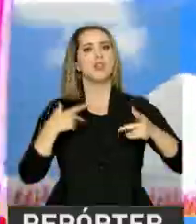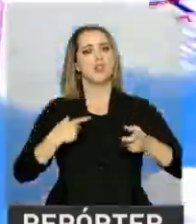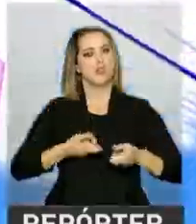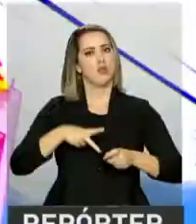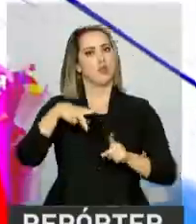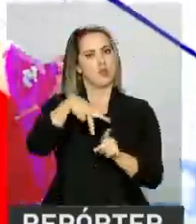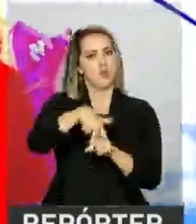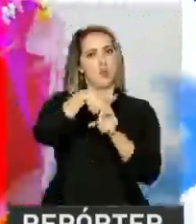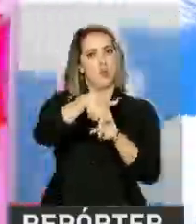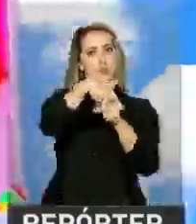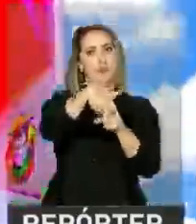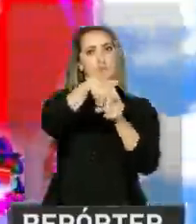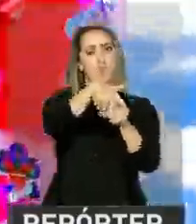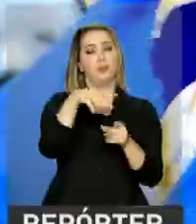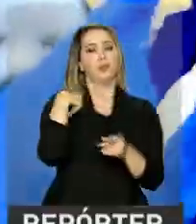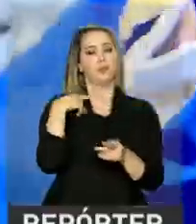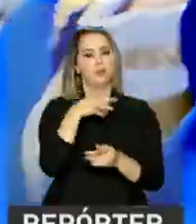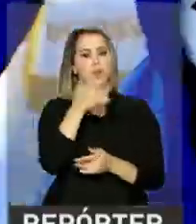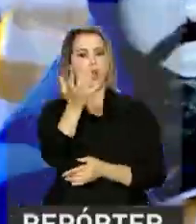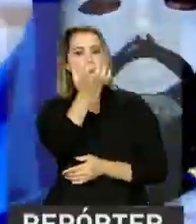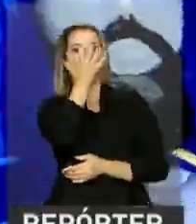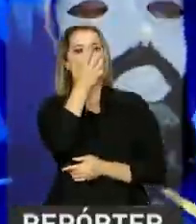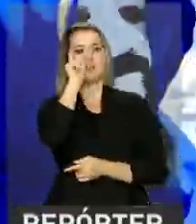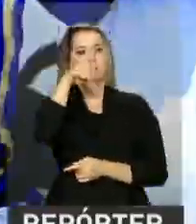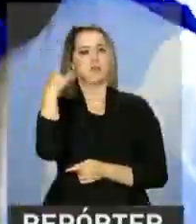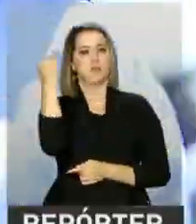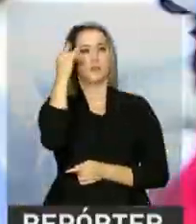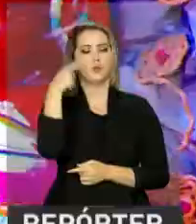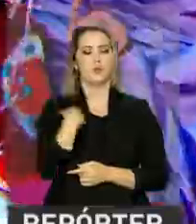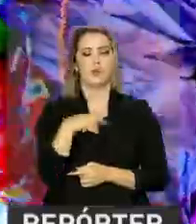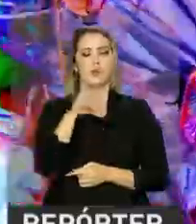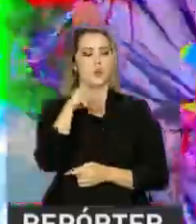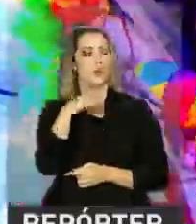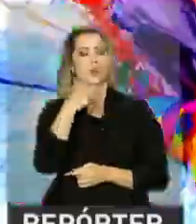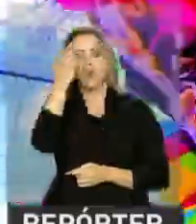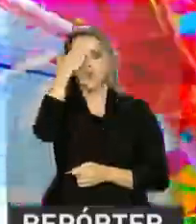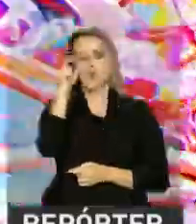máscaras papangus permanece e o importante é não ser descoberto.